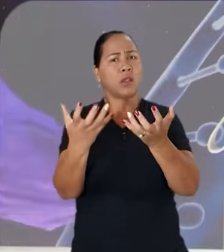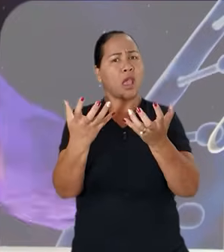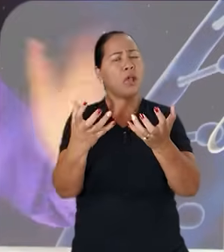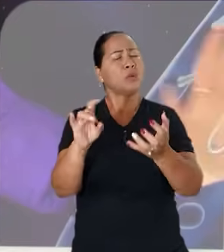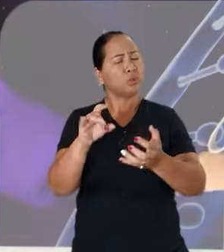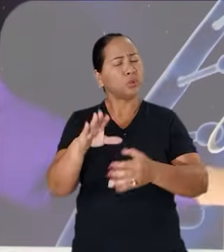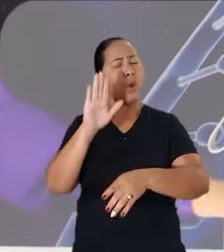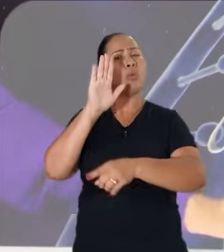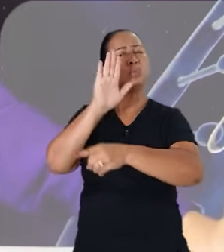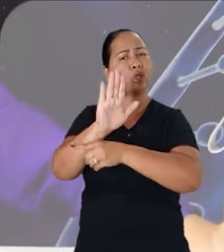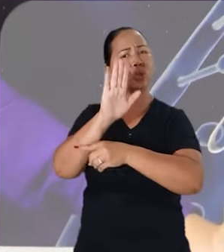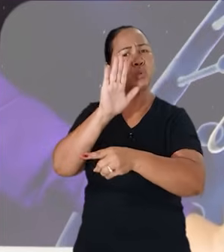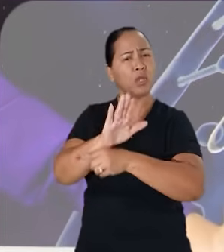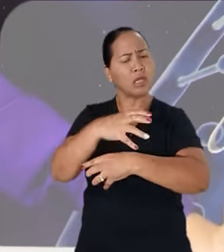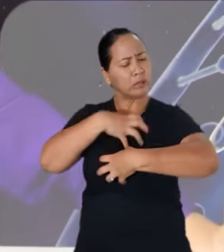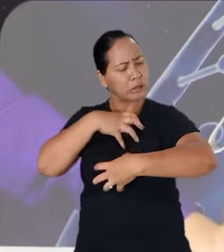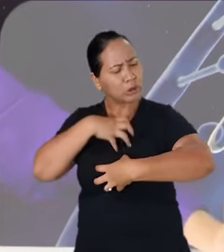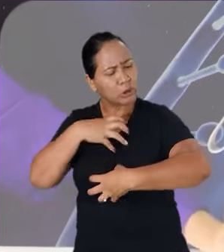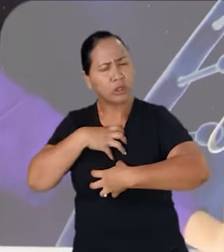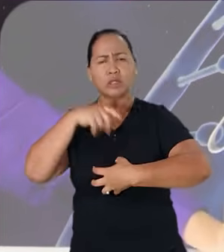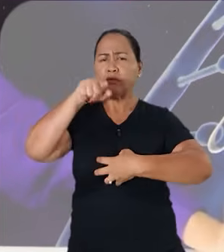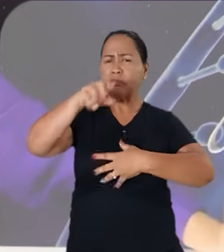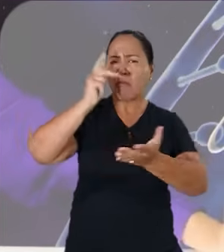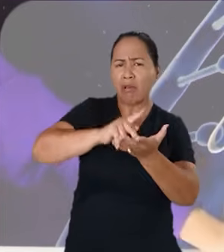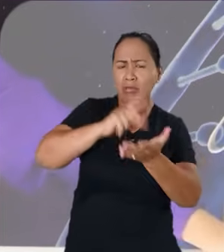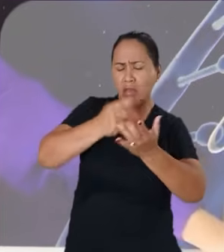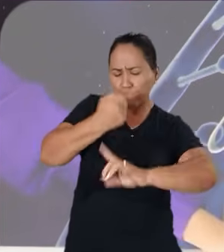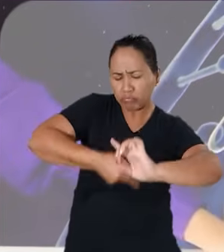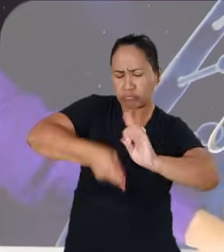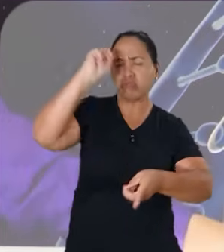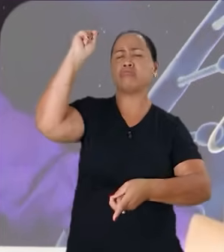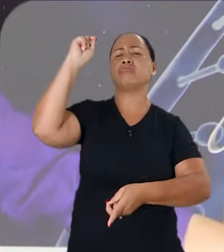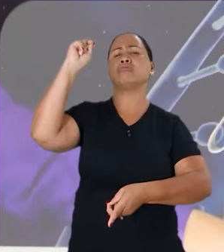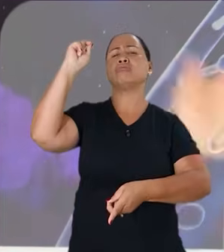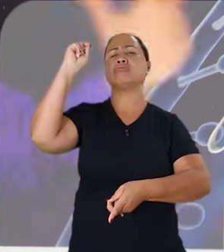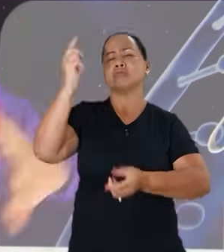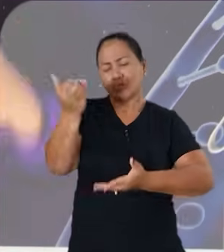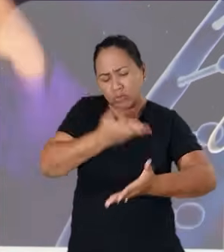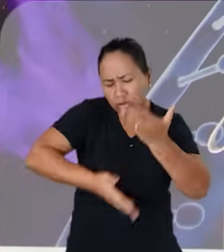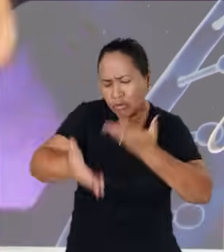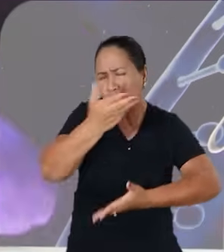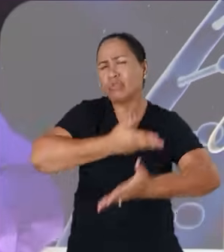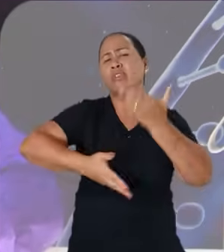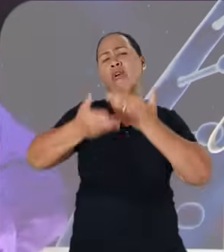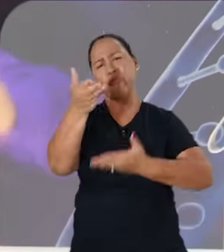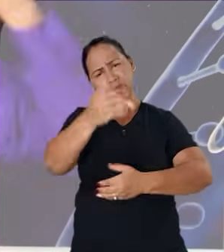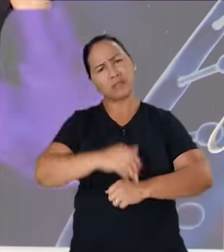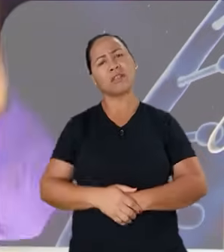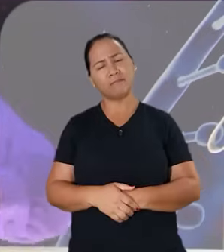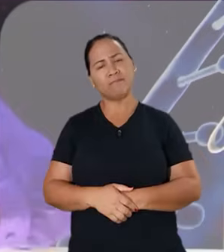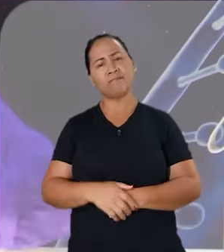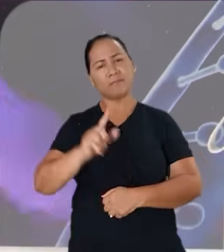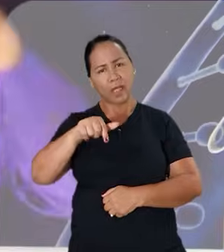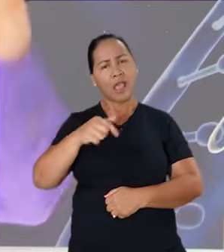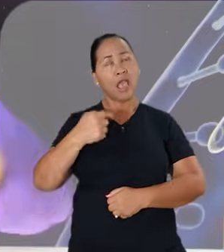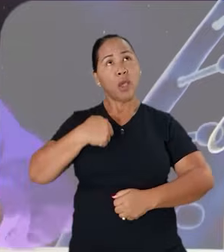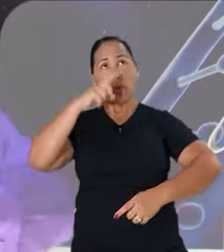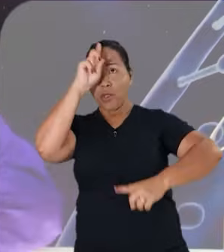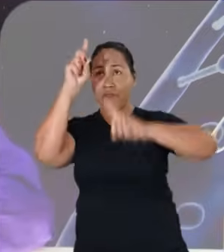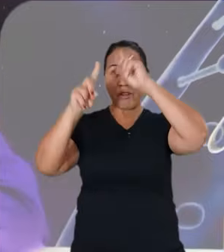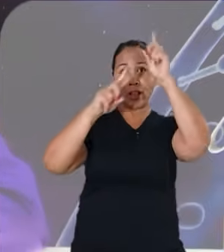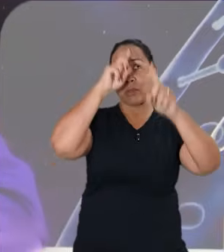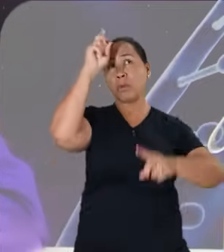lançando nada. Apenas porque eu quero ajudar. Porque eu quero sentir ajudando, transformando vidas,